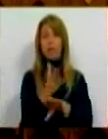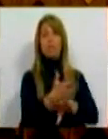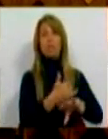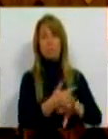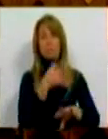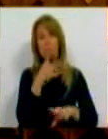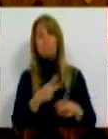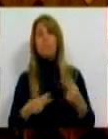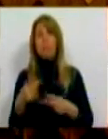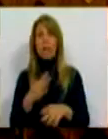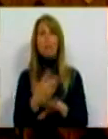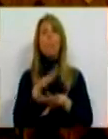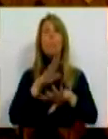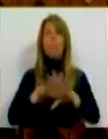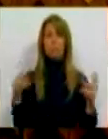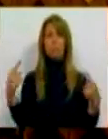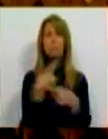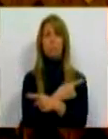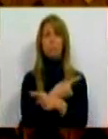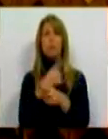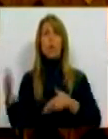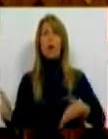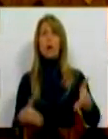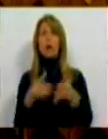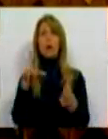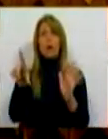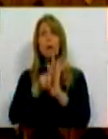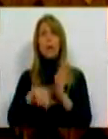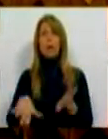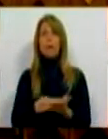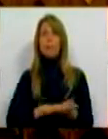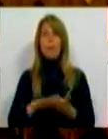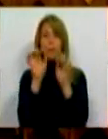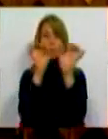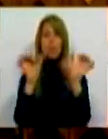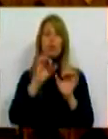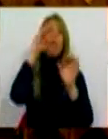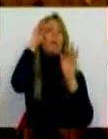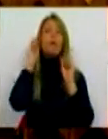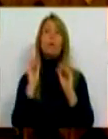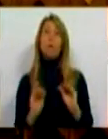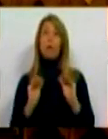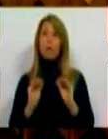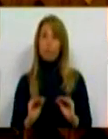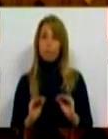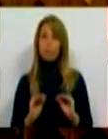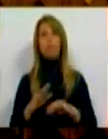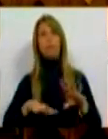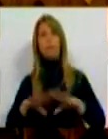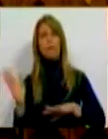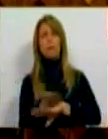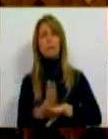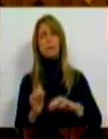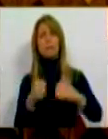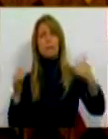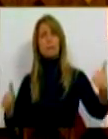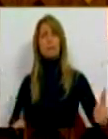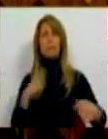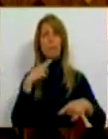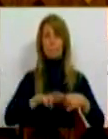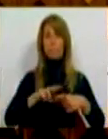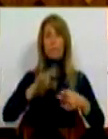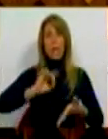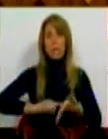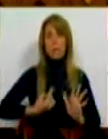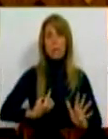por contrariar as orientações da Lei de Bases do Sistema Educativo, por separar disciplinas essenciais e